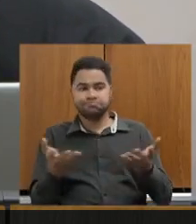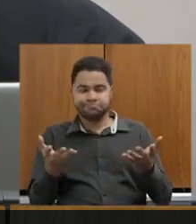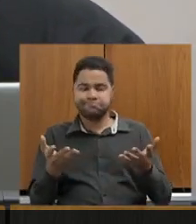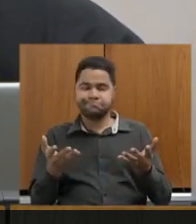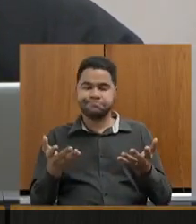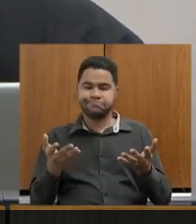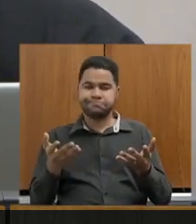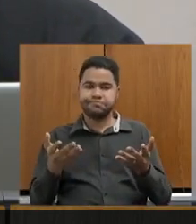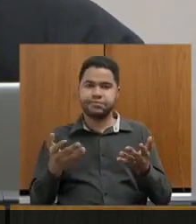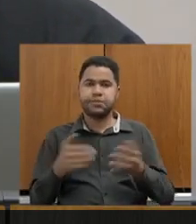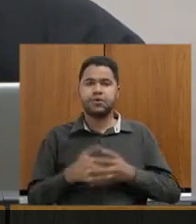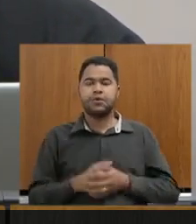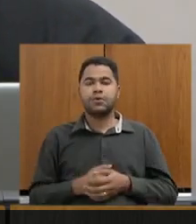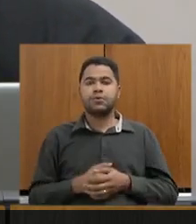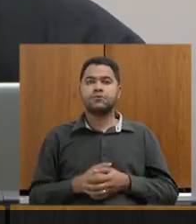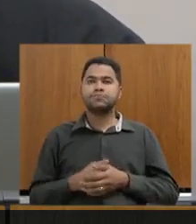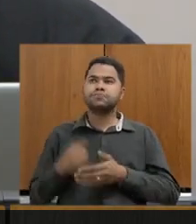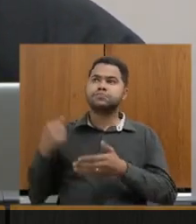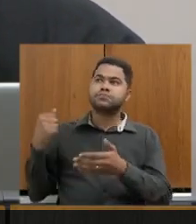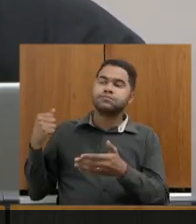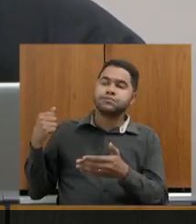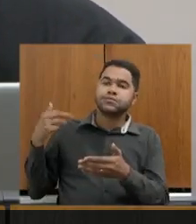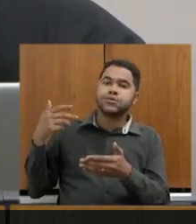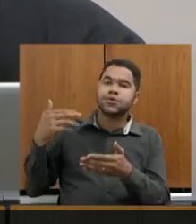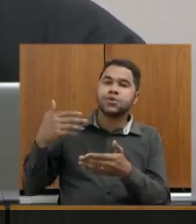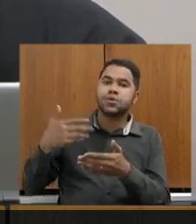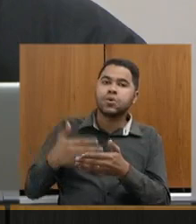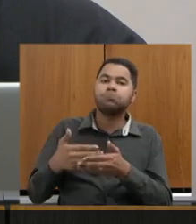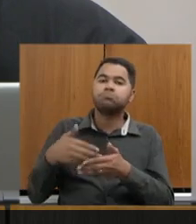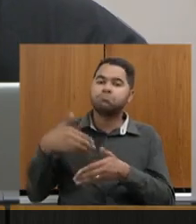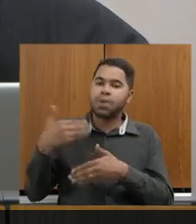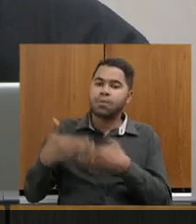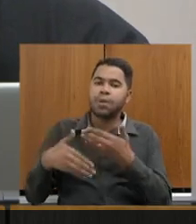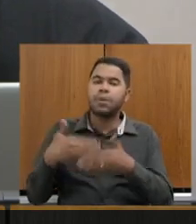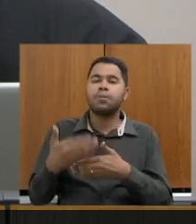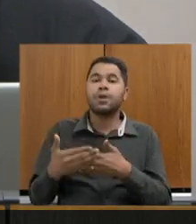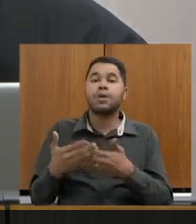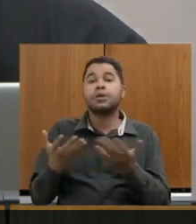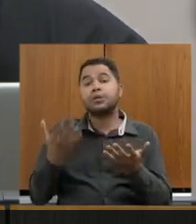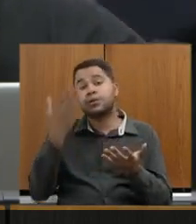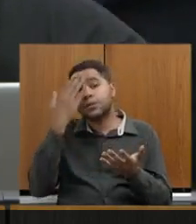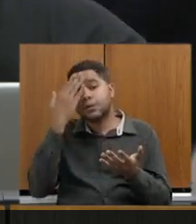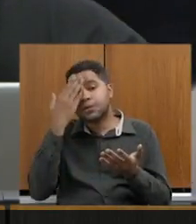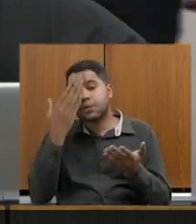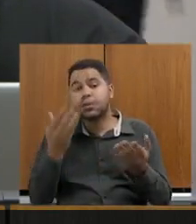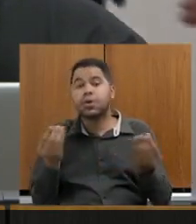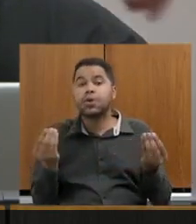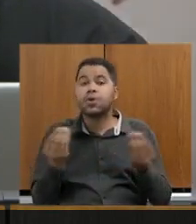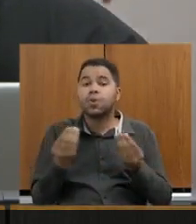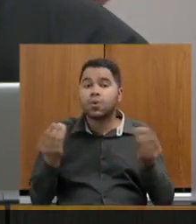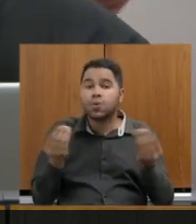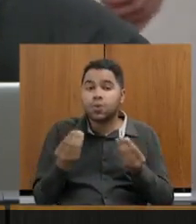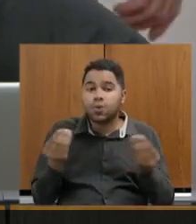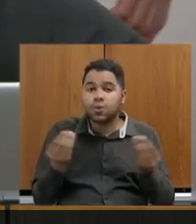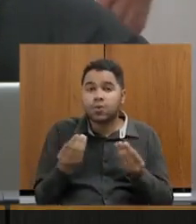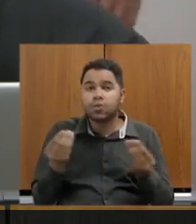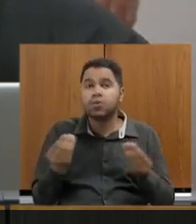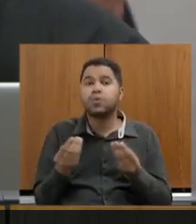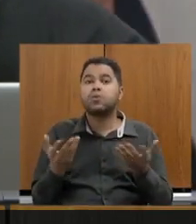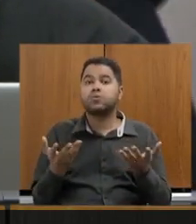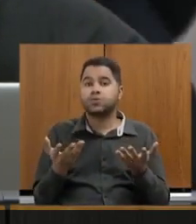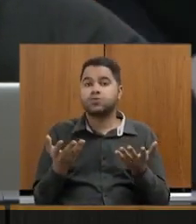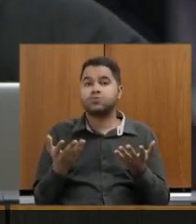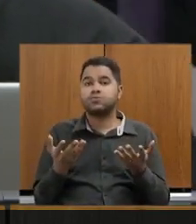e de lá para cá houve um andamento e a gente queria saber do senhor como é que anda é